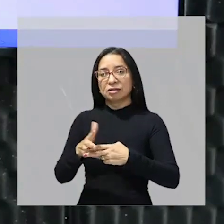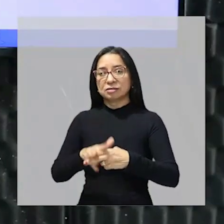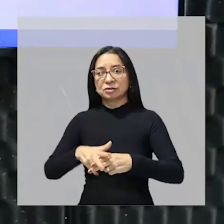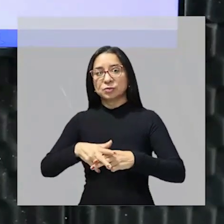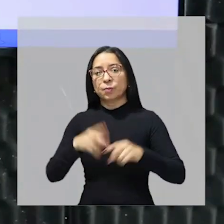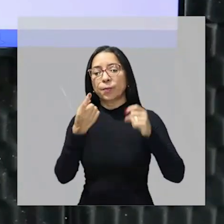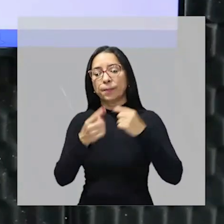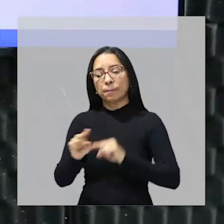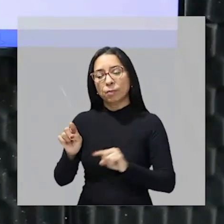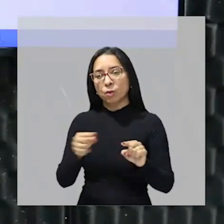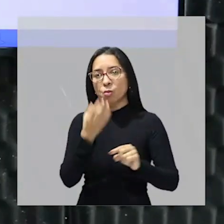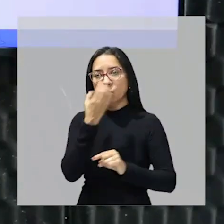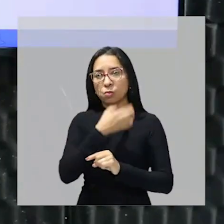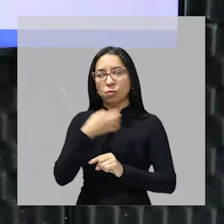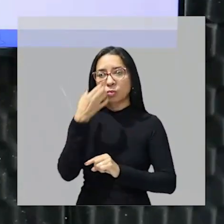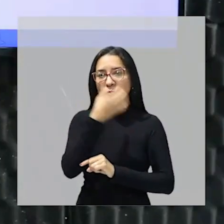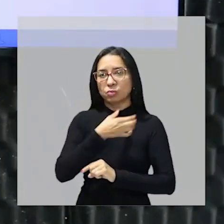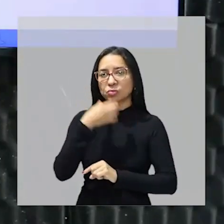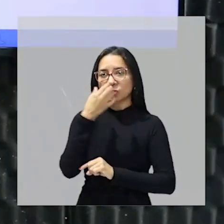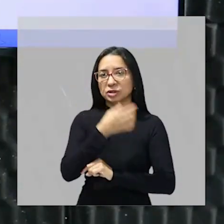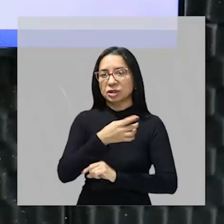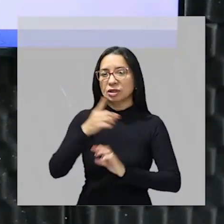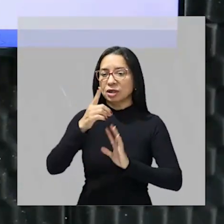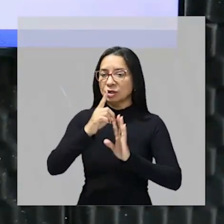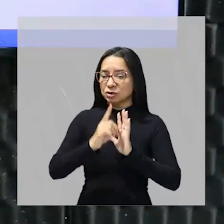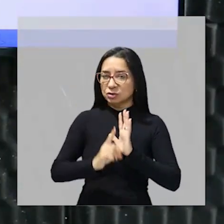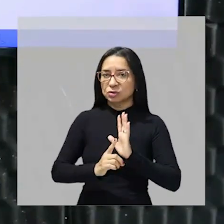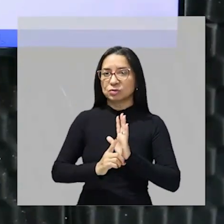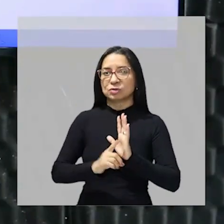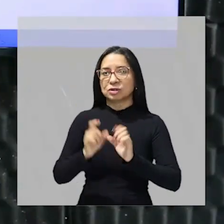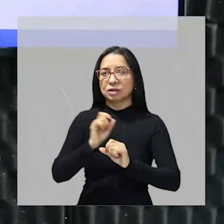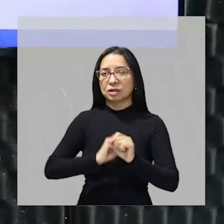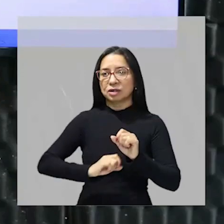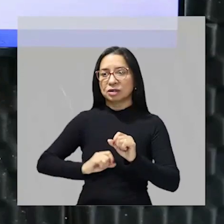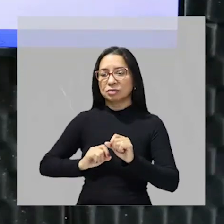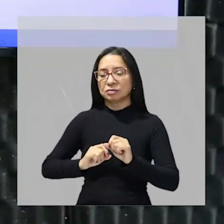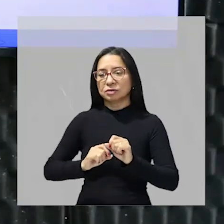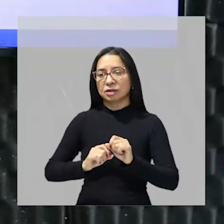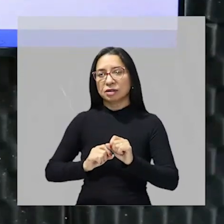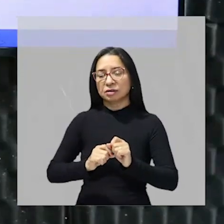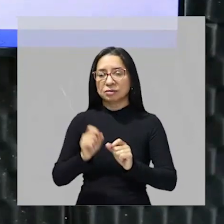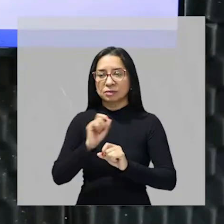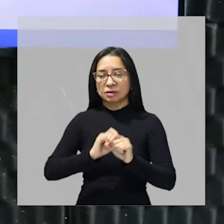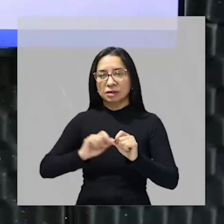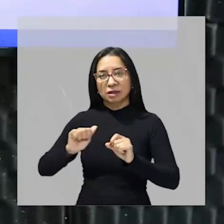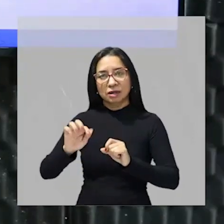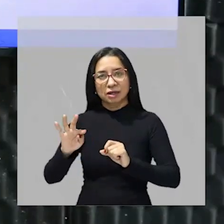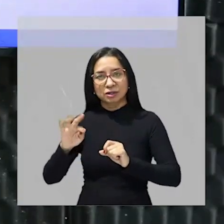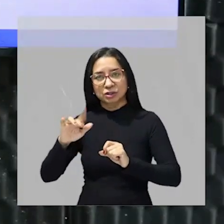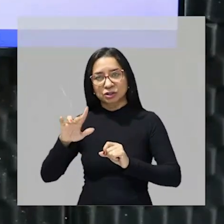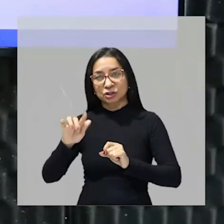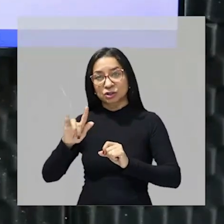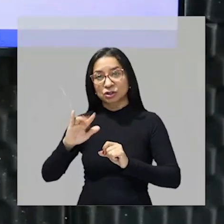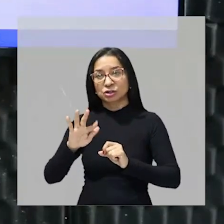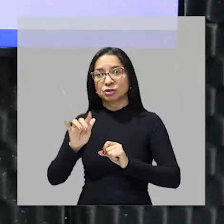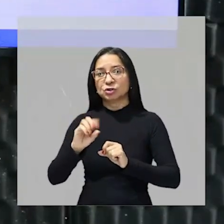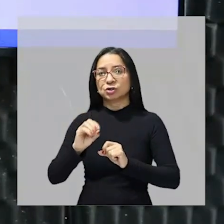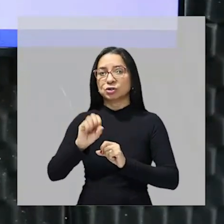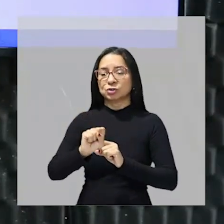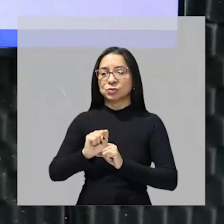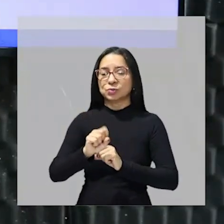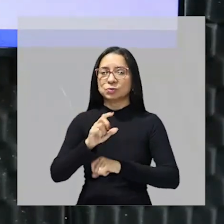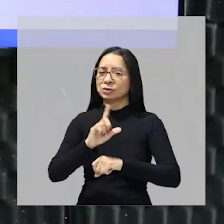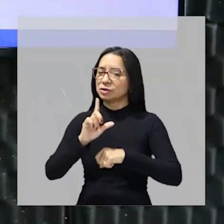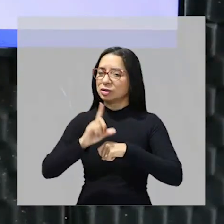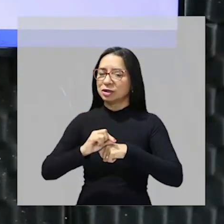artigos, tá? No Google você consegue bastante artigos em espanhol, tá? Entre em sites de notícia